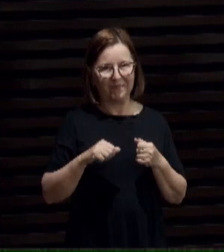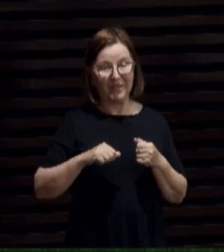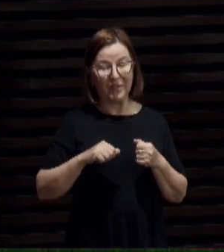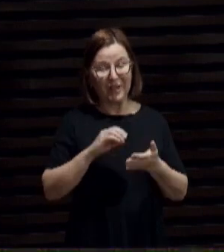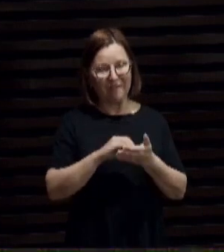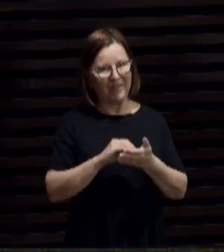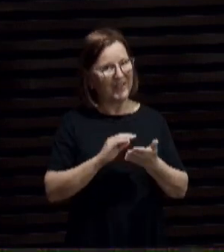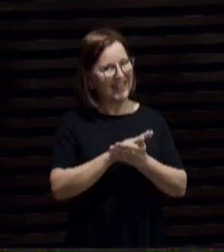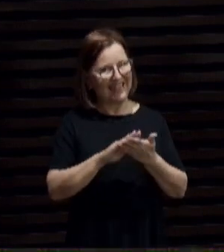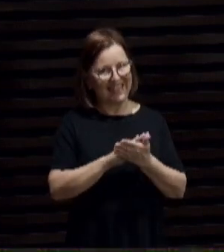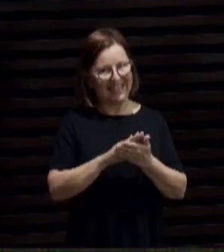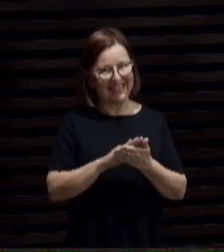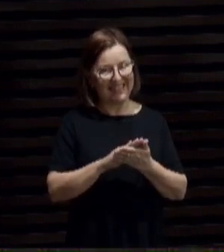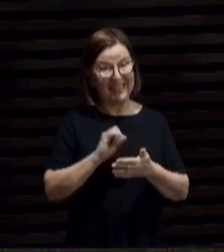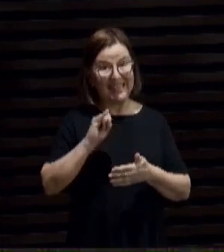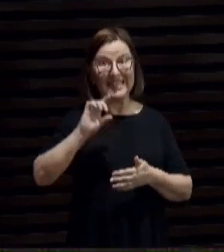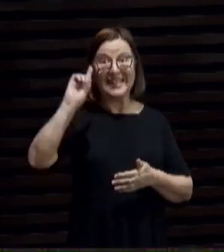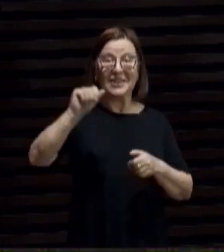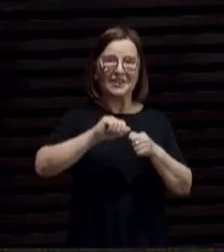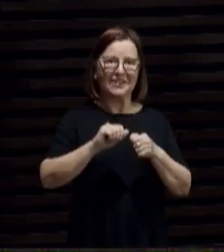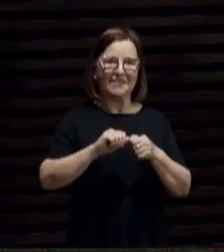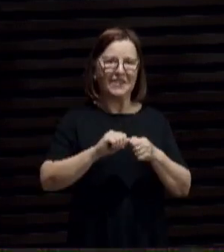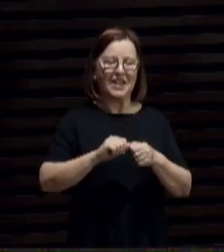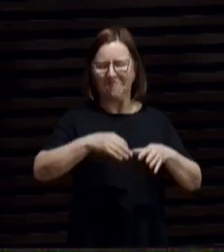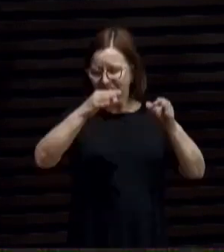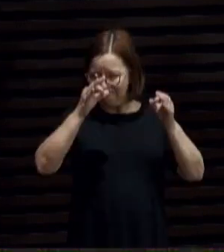que faz, a coisa vai dar certo.